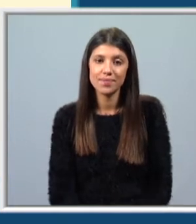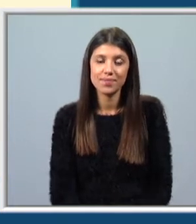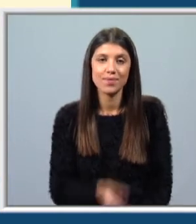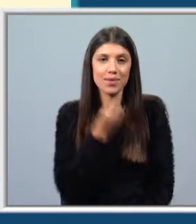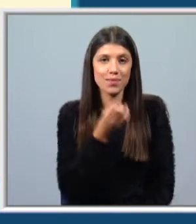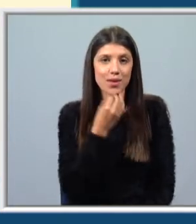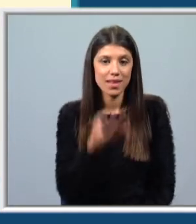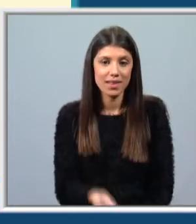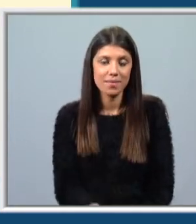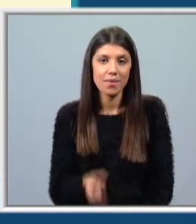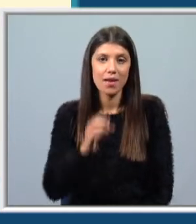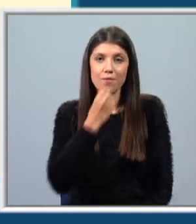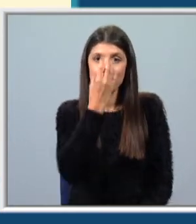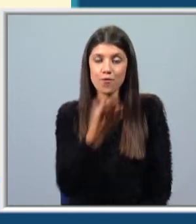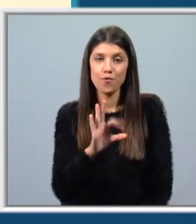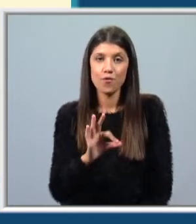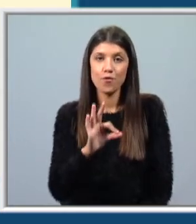Muito bem. Flor.